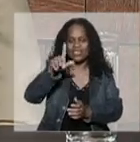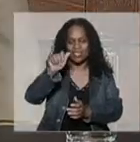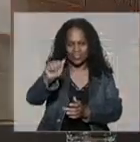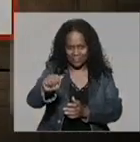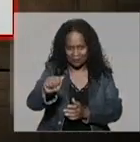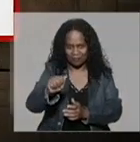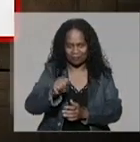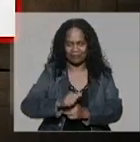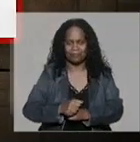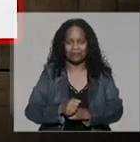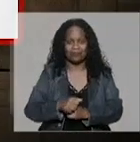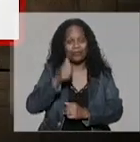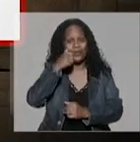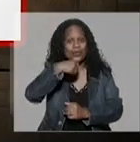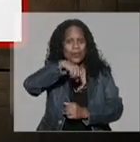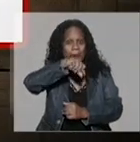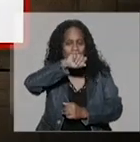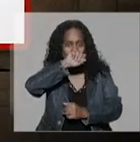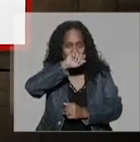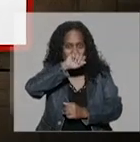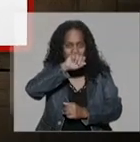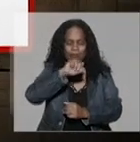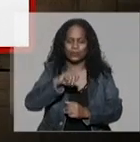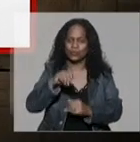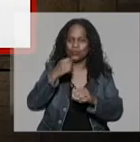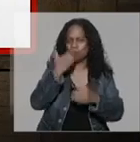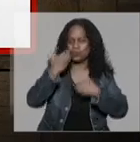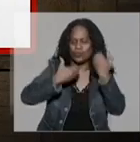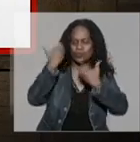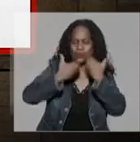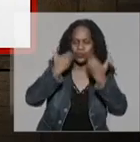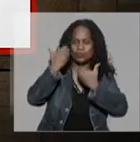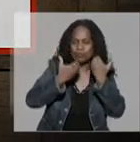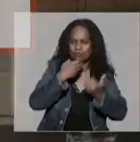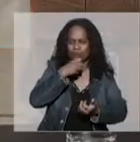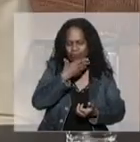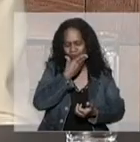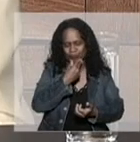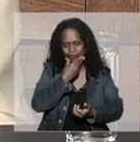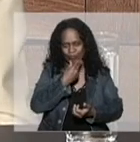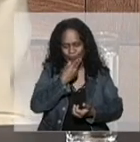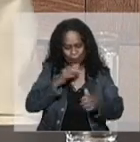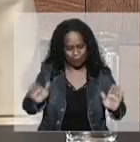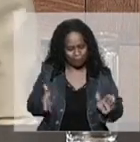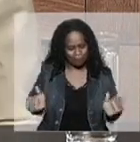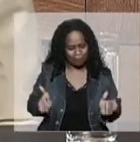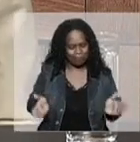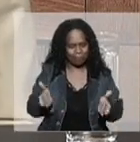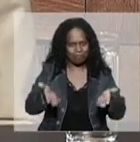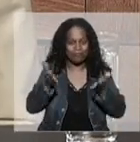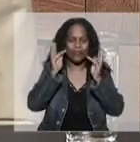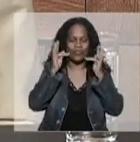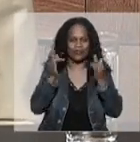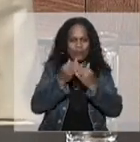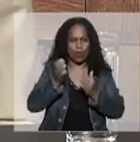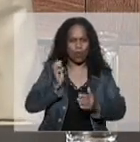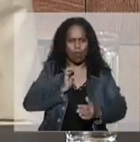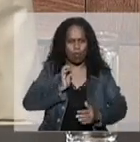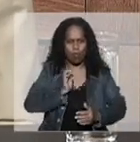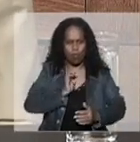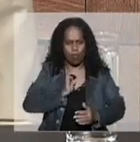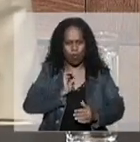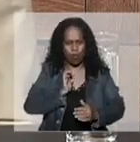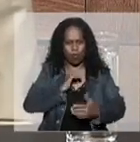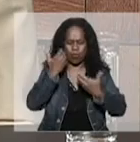Lilá Mussi, que é mãe do João Bosco, cantor, Tunai, e ela me incentivou muito, sabe? A família dela é muito rica,